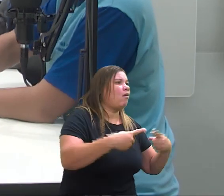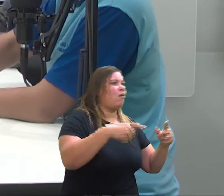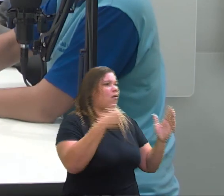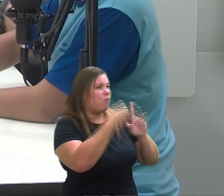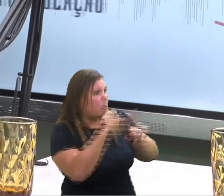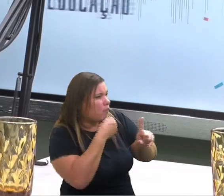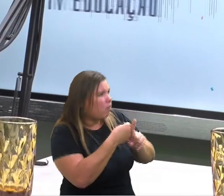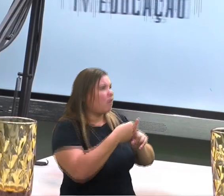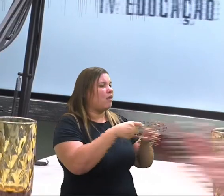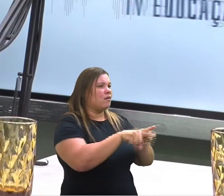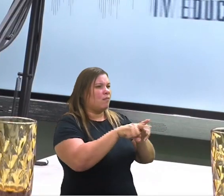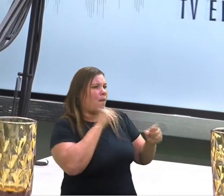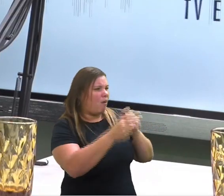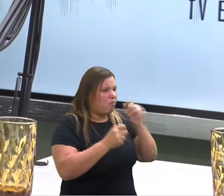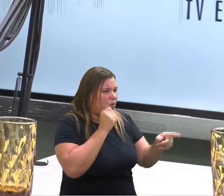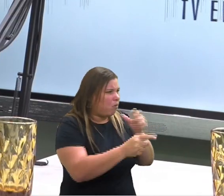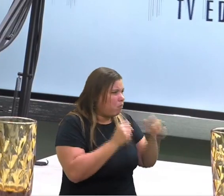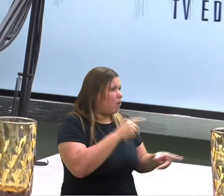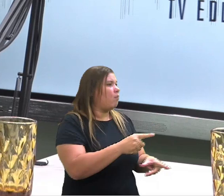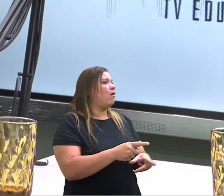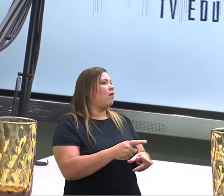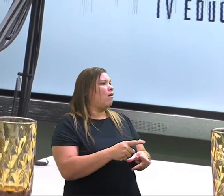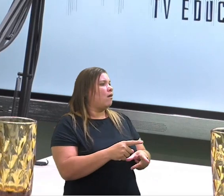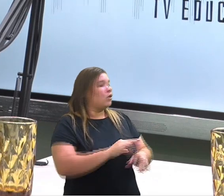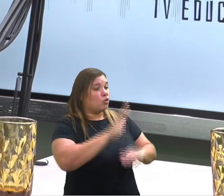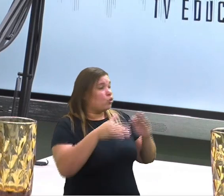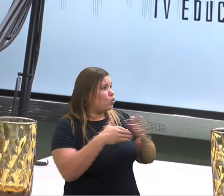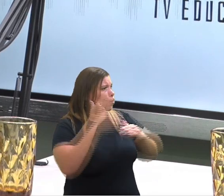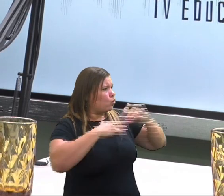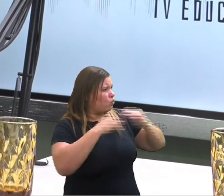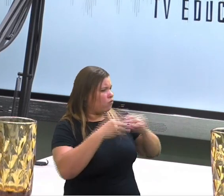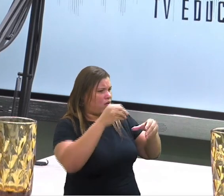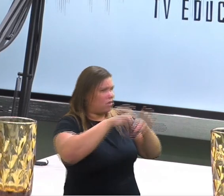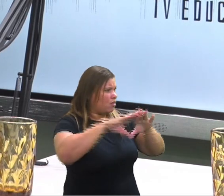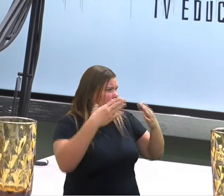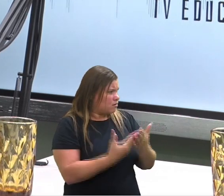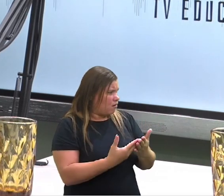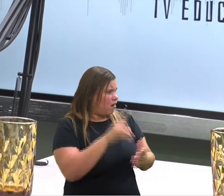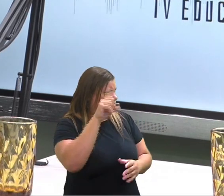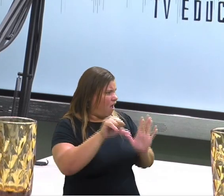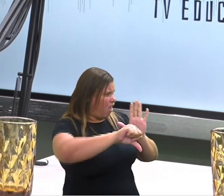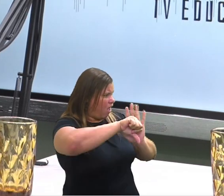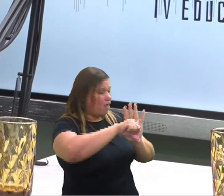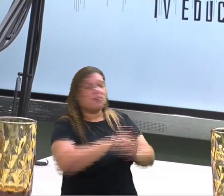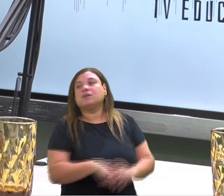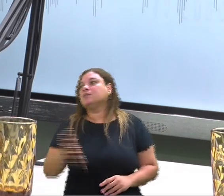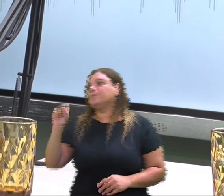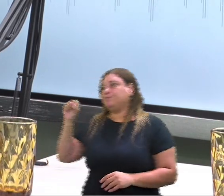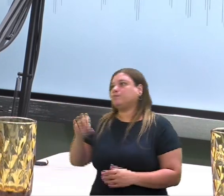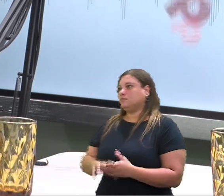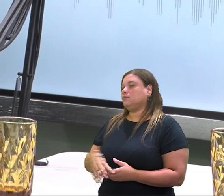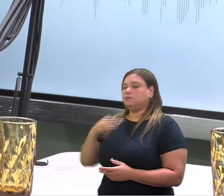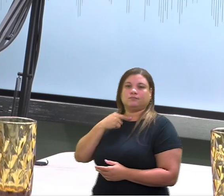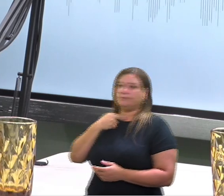a lei do desacato, tá joia? E o interessante é o seguinte, tem que saber o limite entre o que é